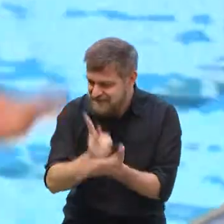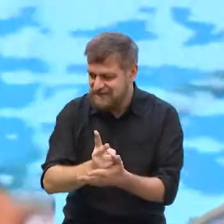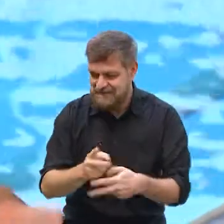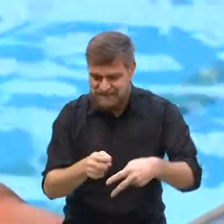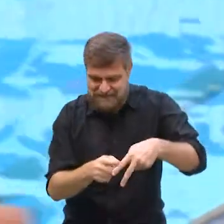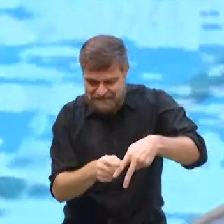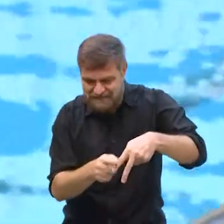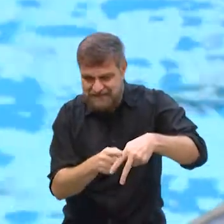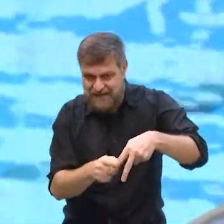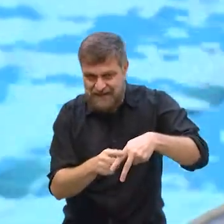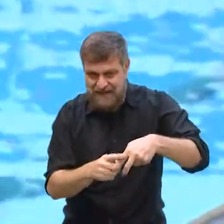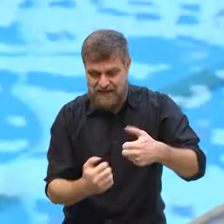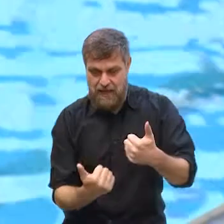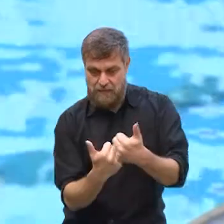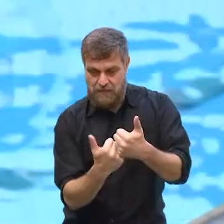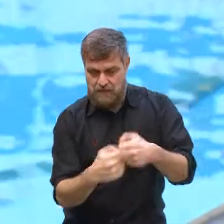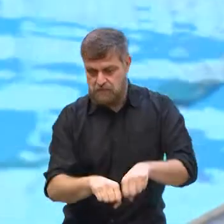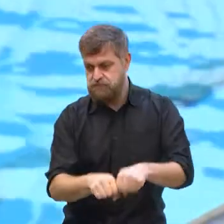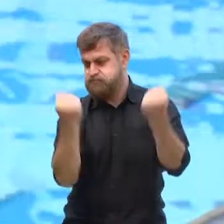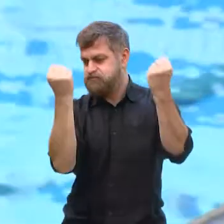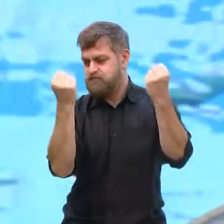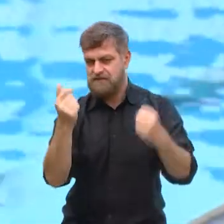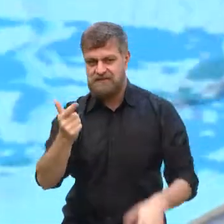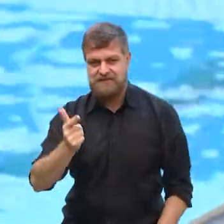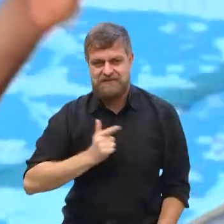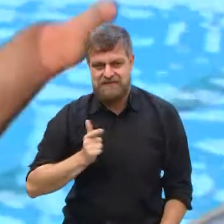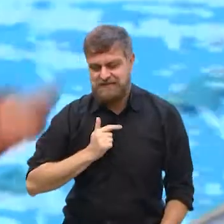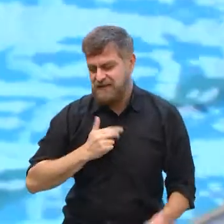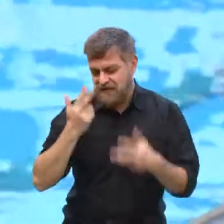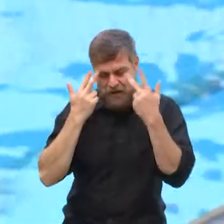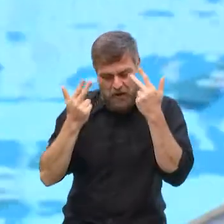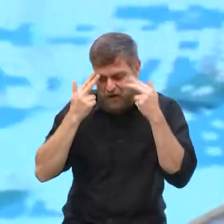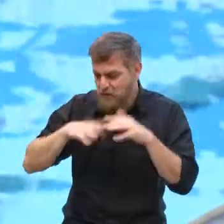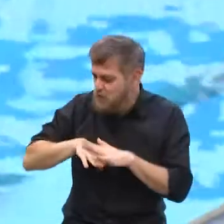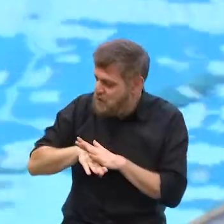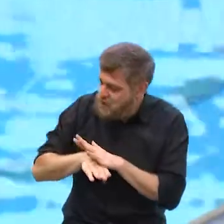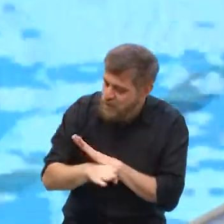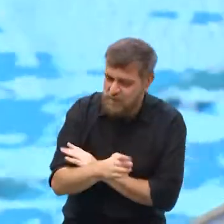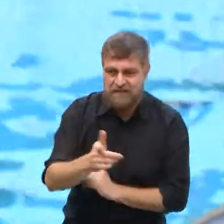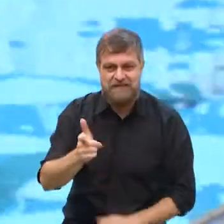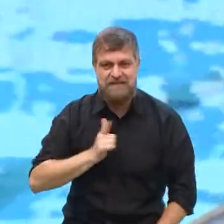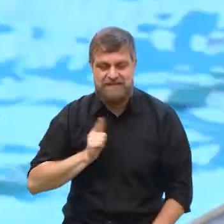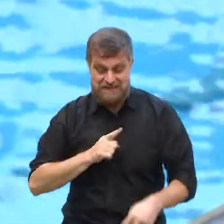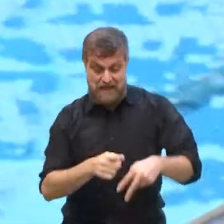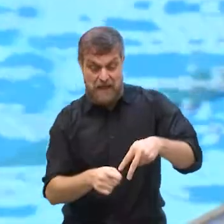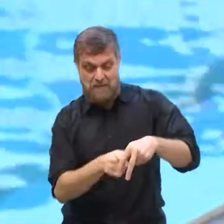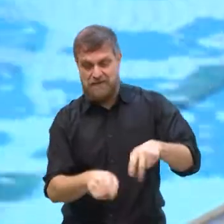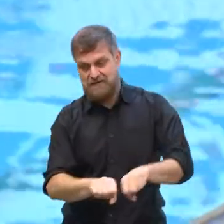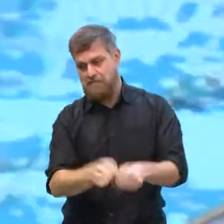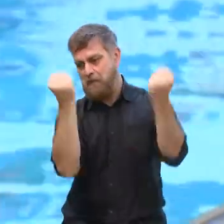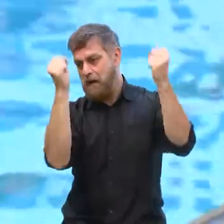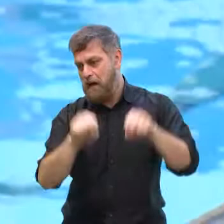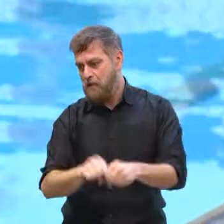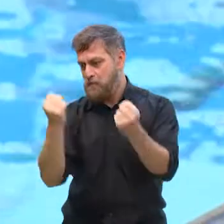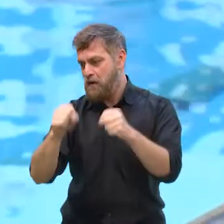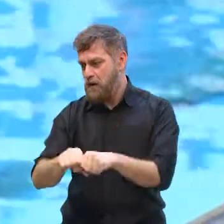era quase sempre. Era uma coisa que era comum, tá quebrando as próteses, tá